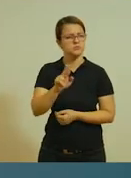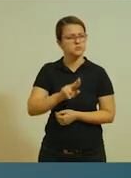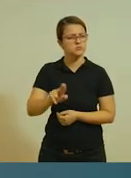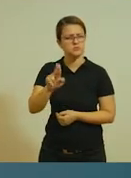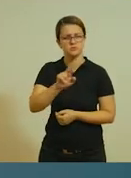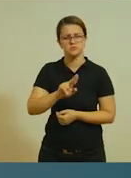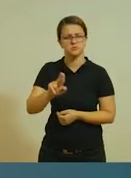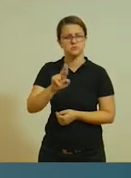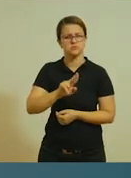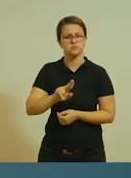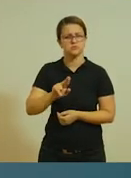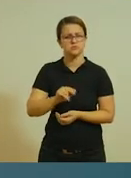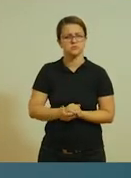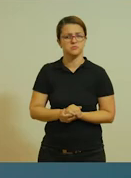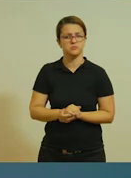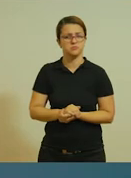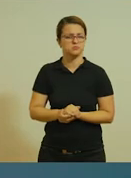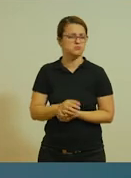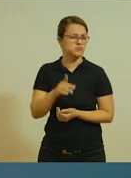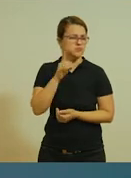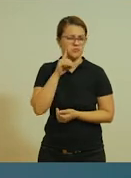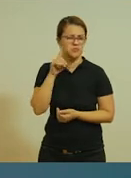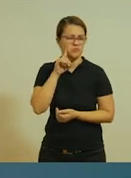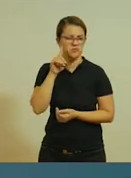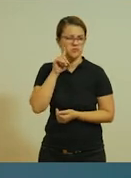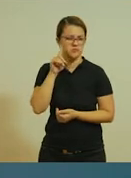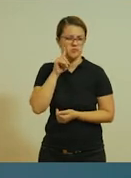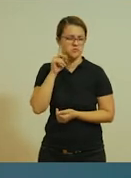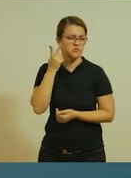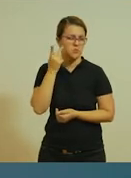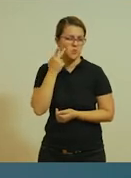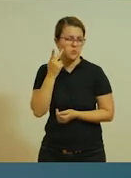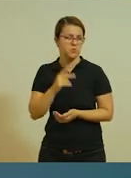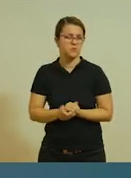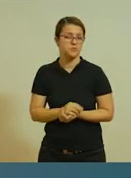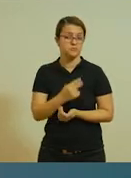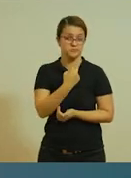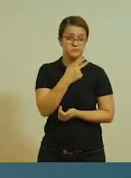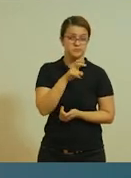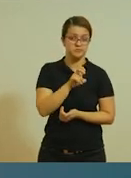utilizamos muito a porcentagem no nosso cotidiano. Então, eu trouxe aqui